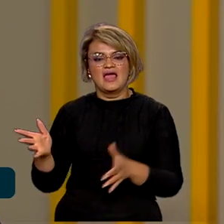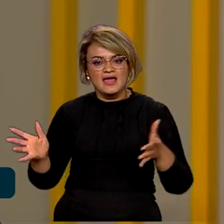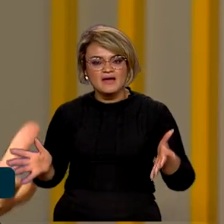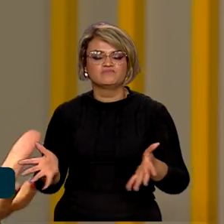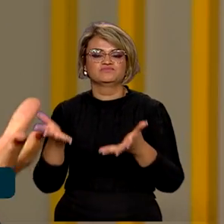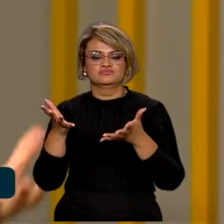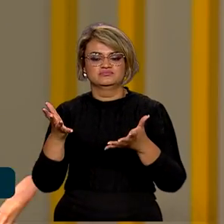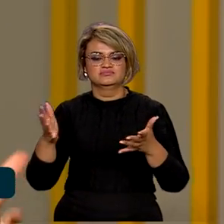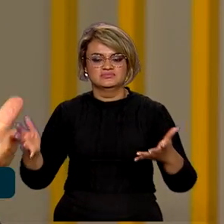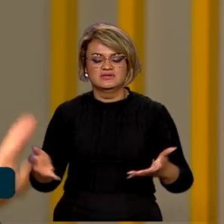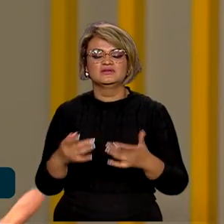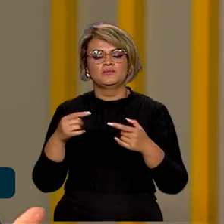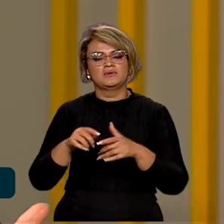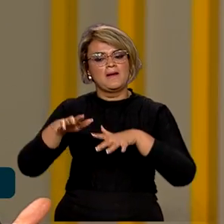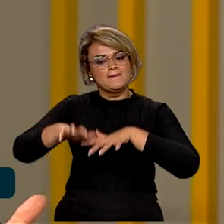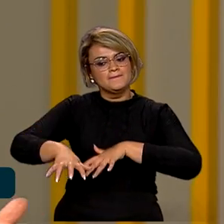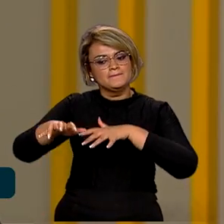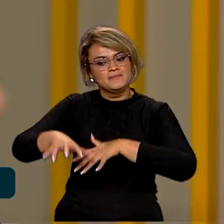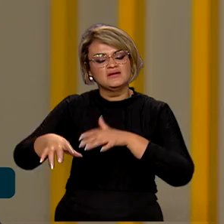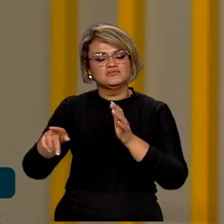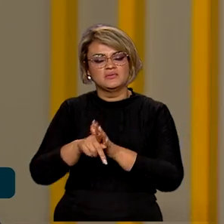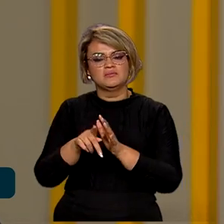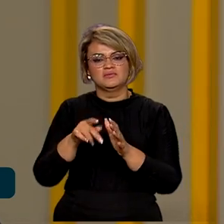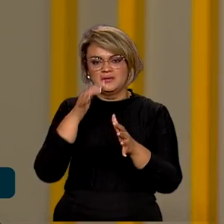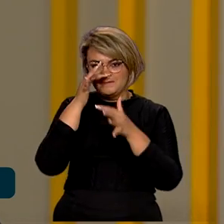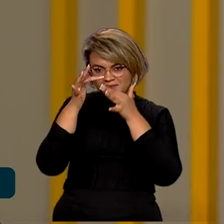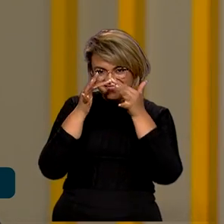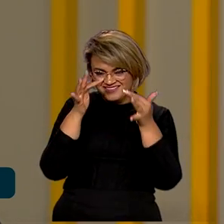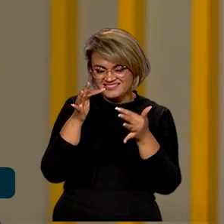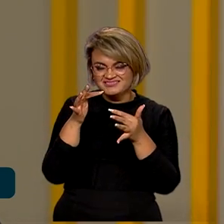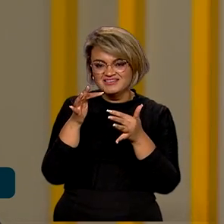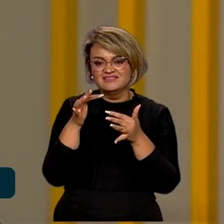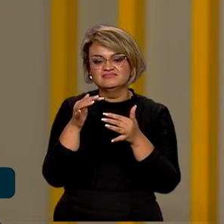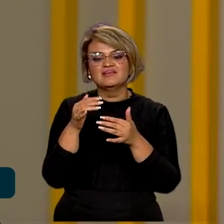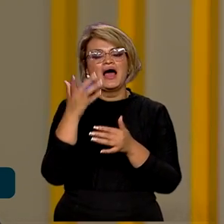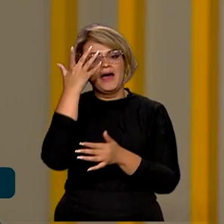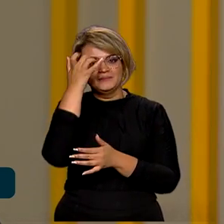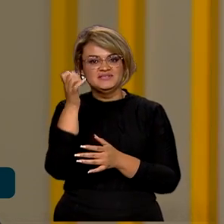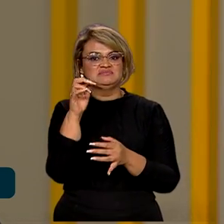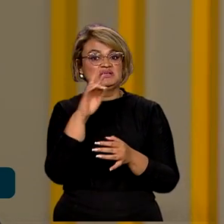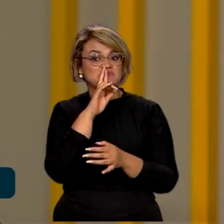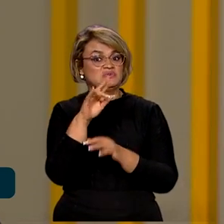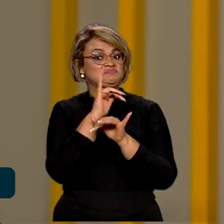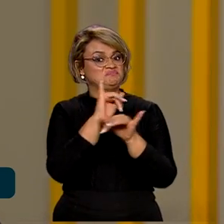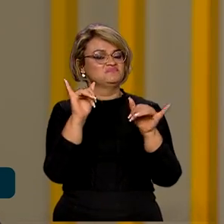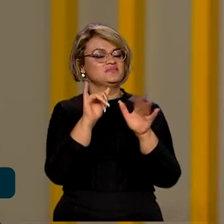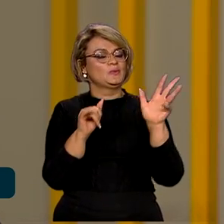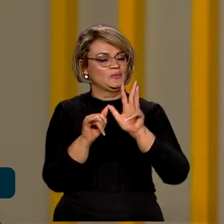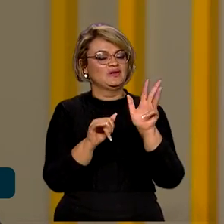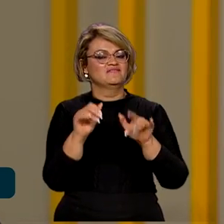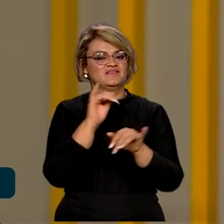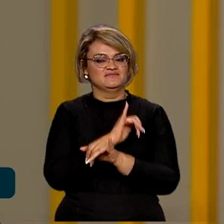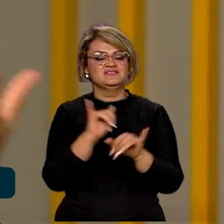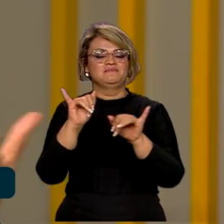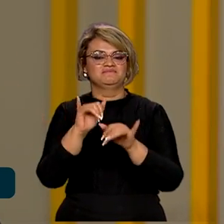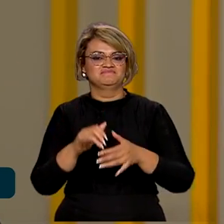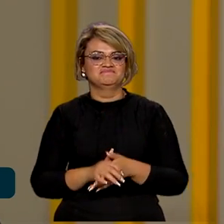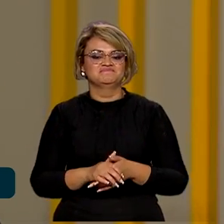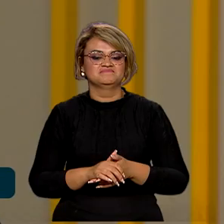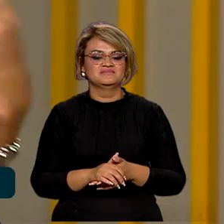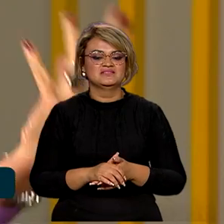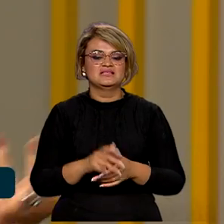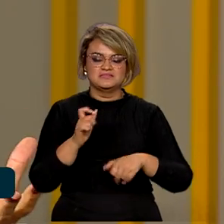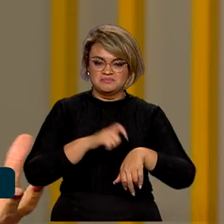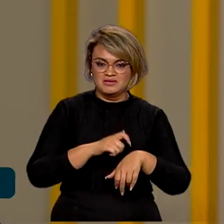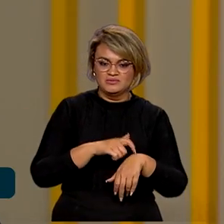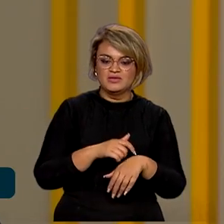que a Marcha das Margaridas ela demonstra, eu acho que a gente vai ter amanhã, então, acho que o presidente Lula, né, vai ter uma oportunidade nesse momento,